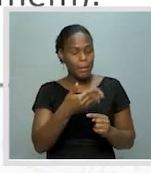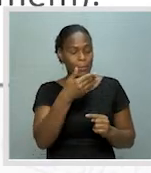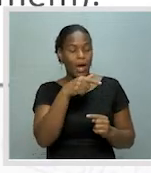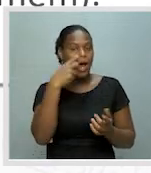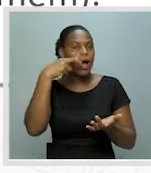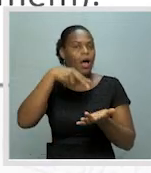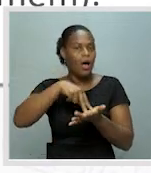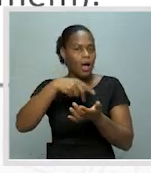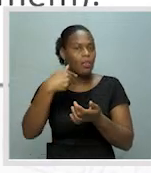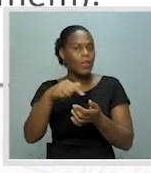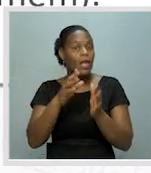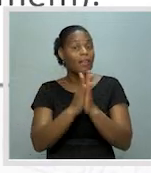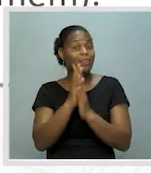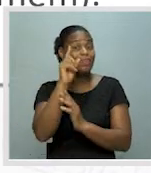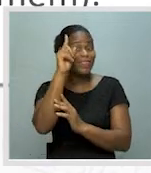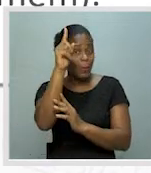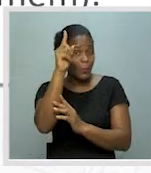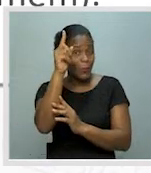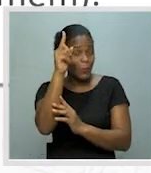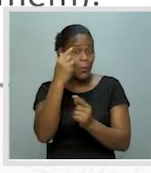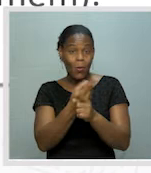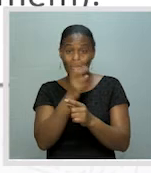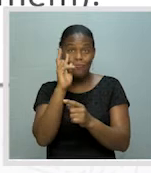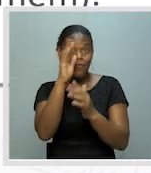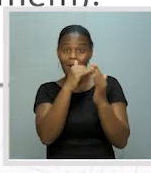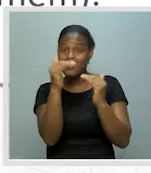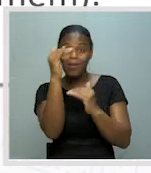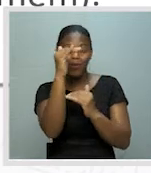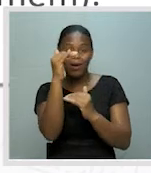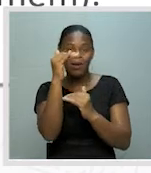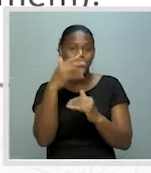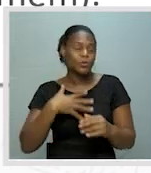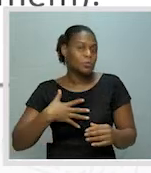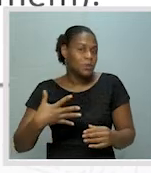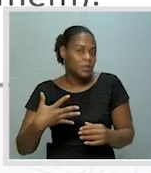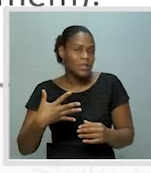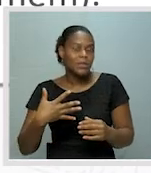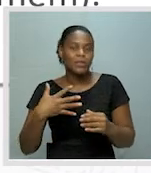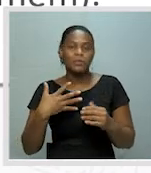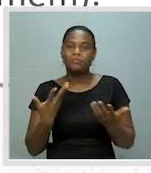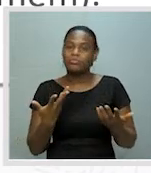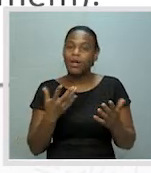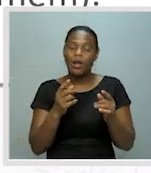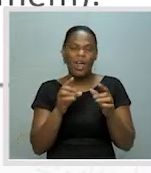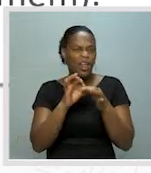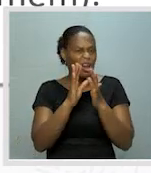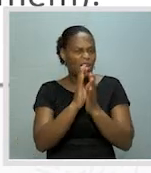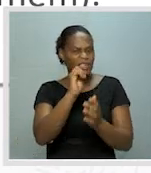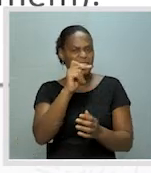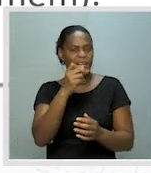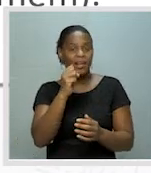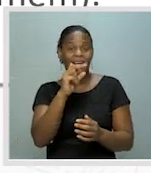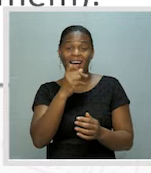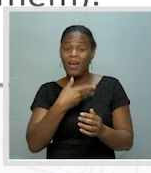a presença do divino, do sobrenatural, do espiritual, do sagrado. A fé é